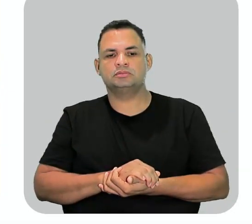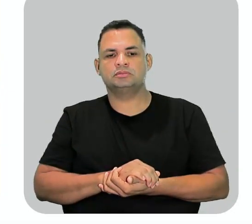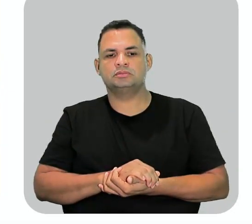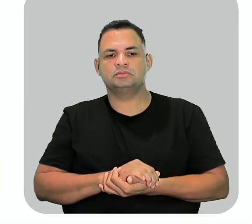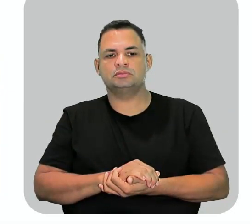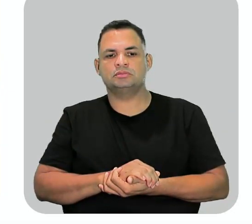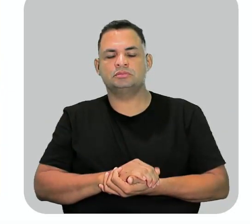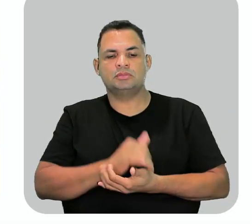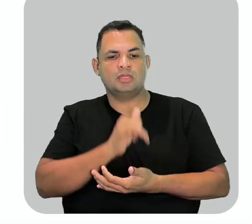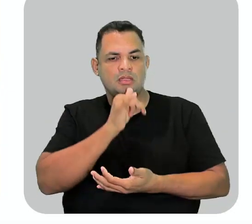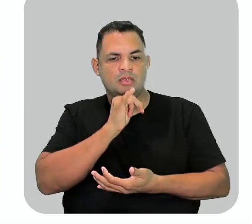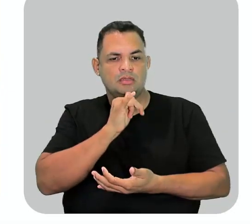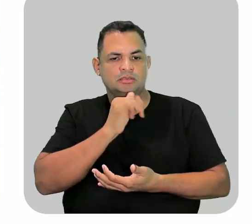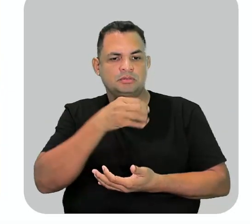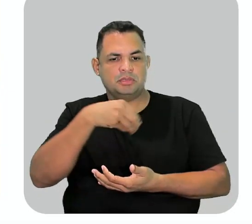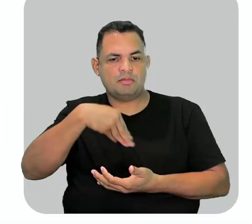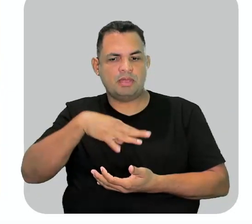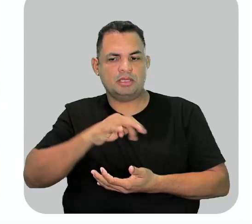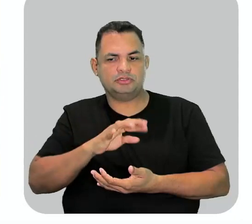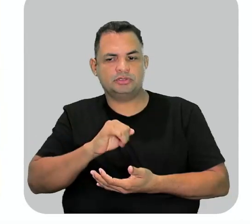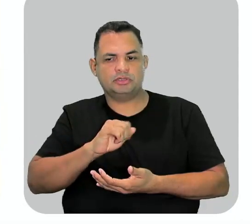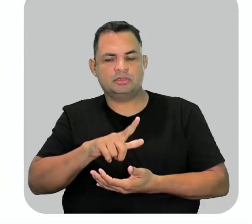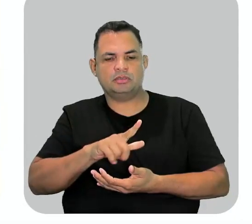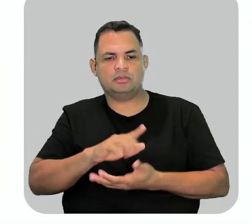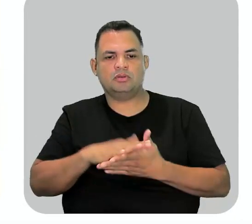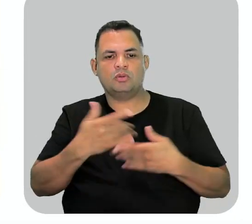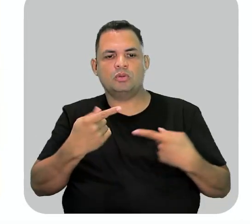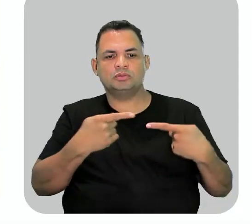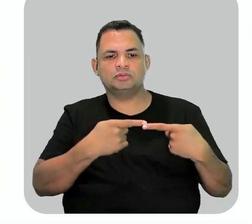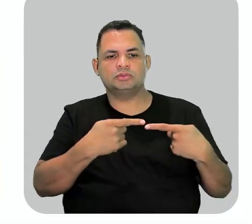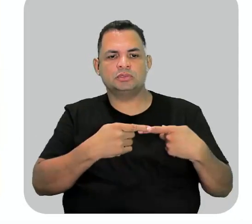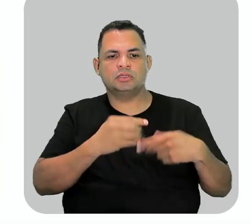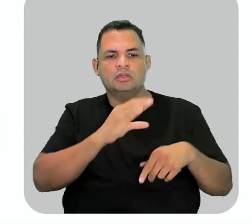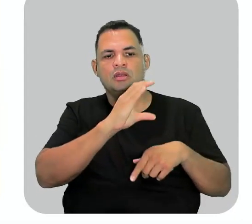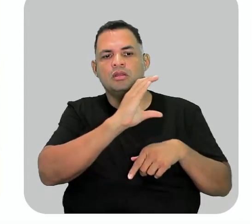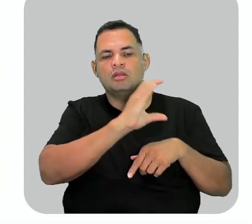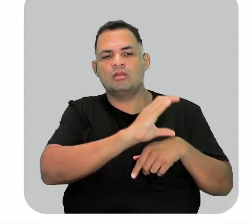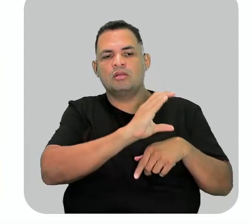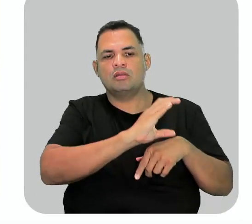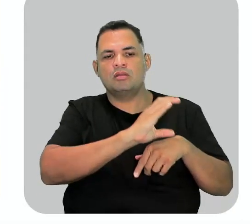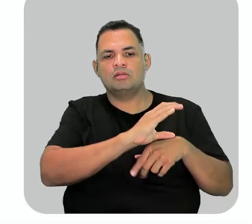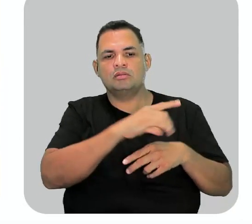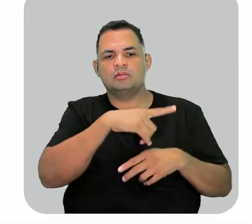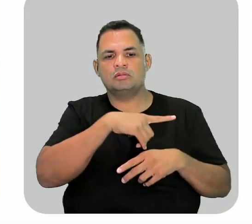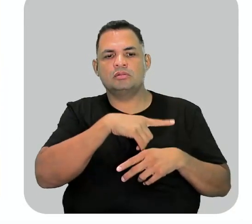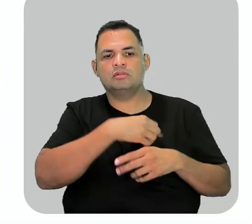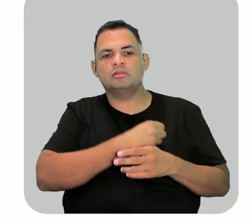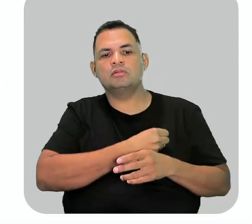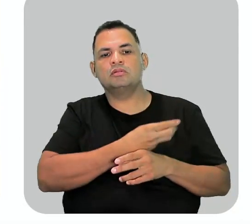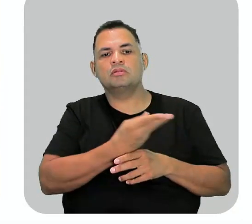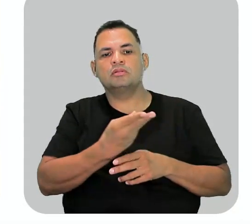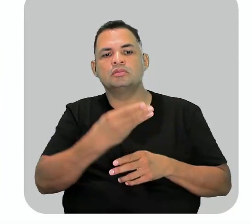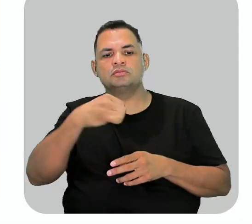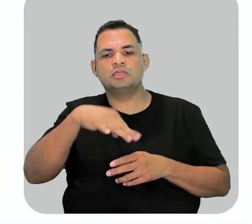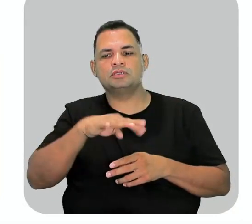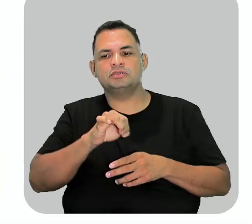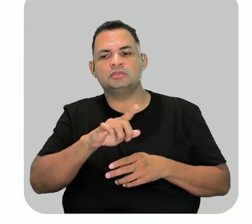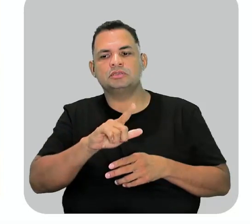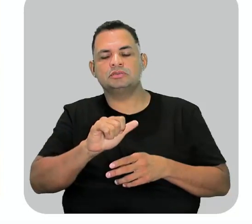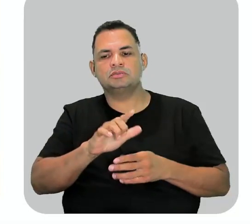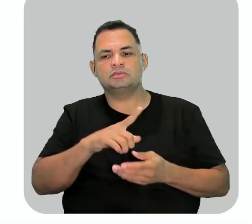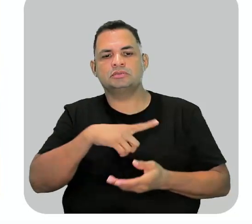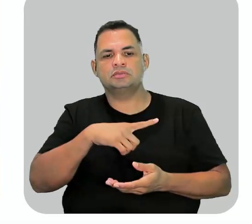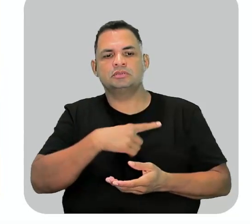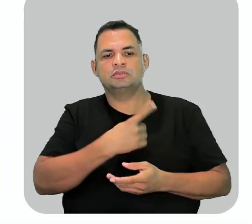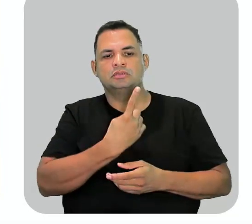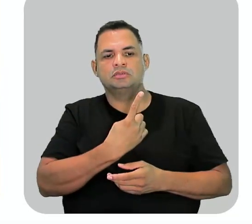do exemplo é o metil. Quando ele se liga a esse carbono, ligado a ele, eu vou ter quantos metis no total? Eu vou